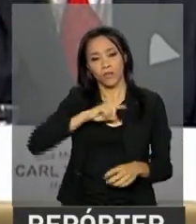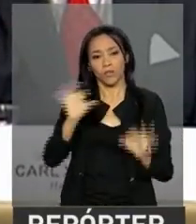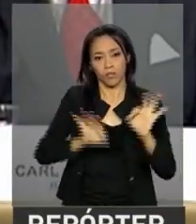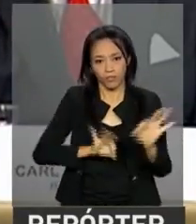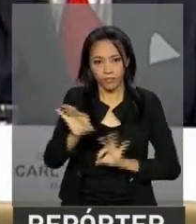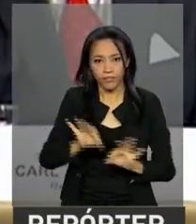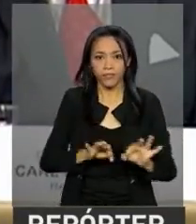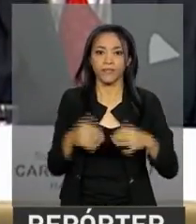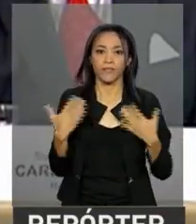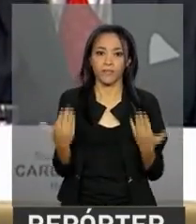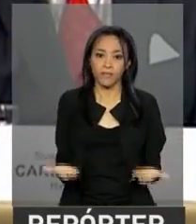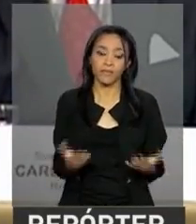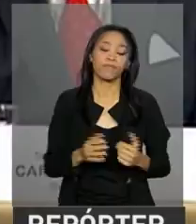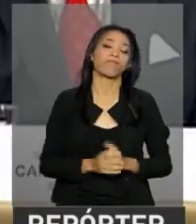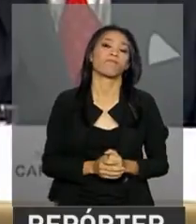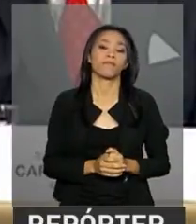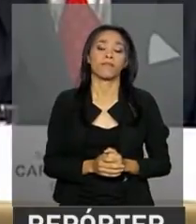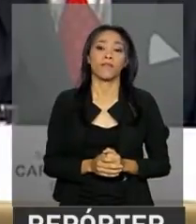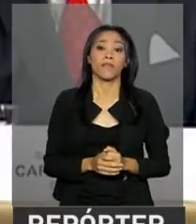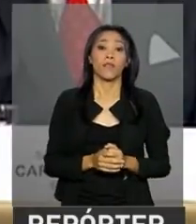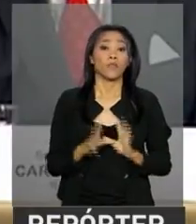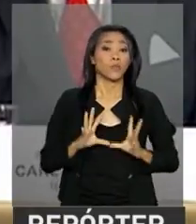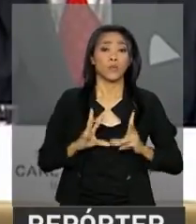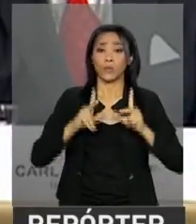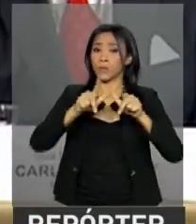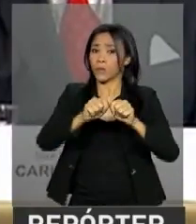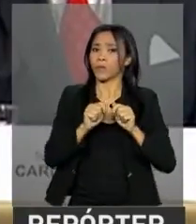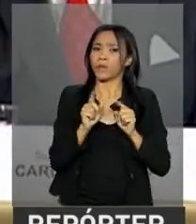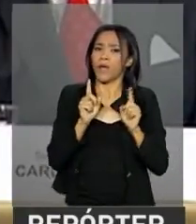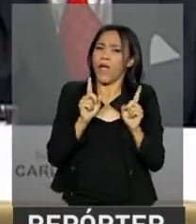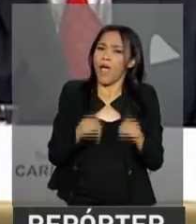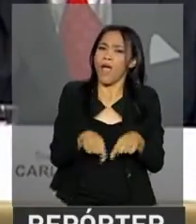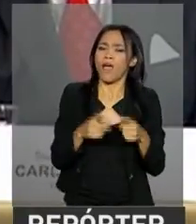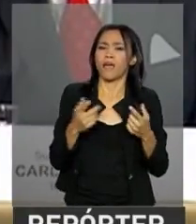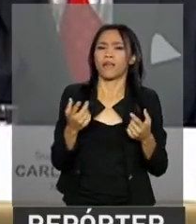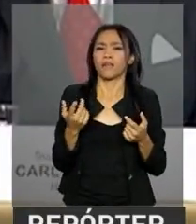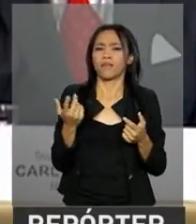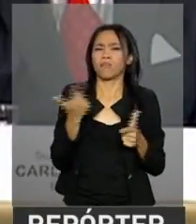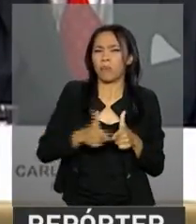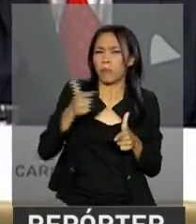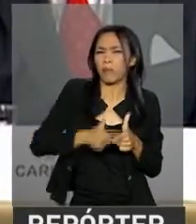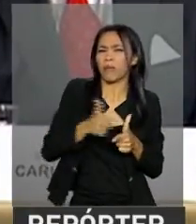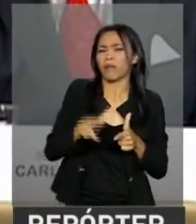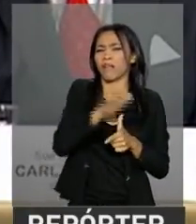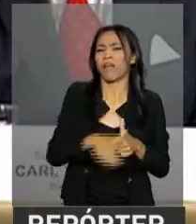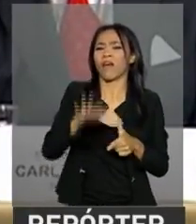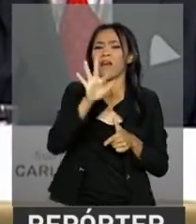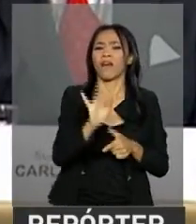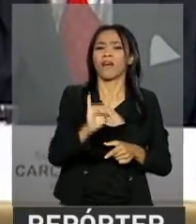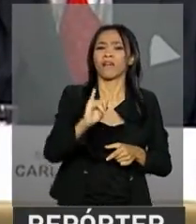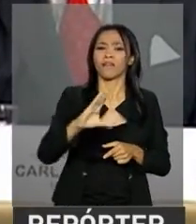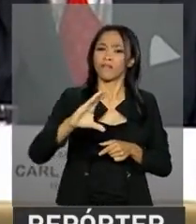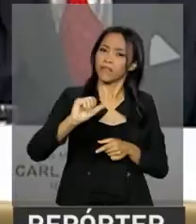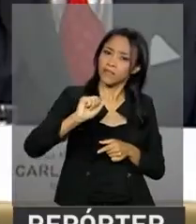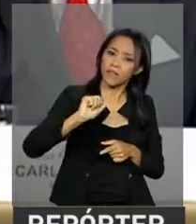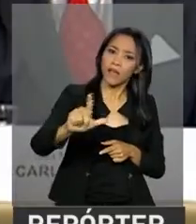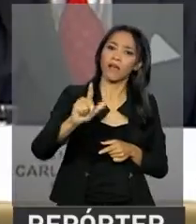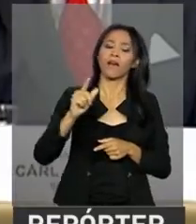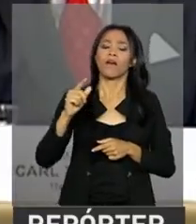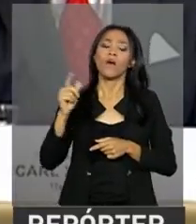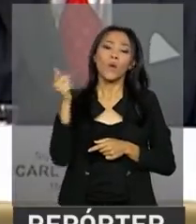e como raiz fiscal concebemos e temos implementado